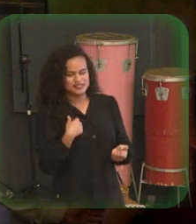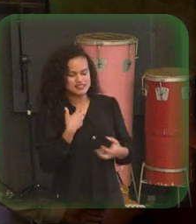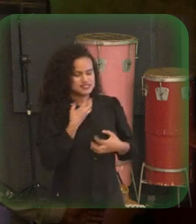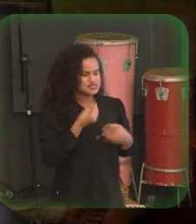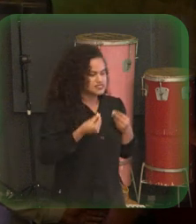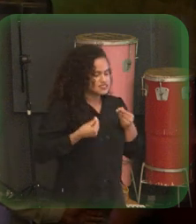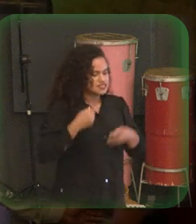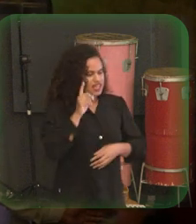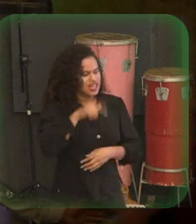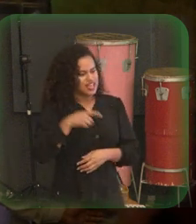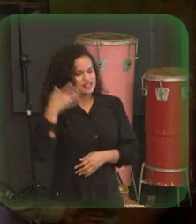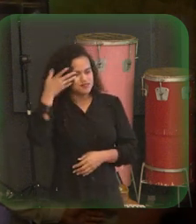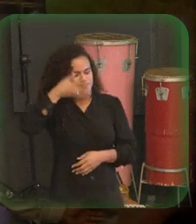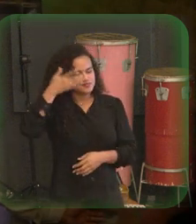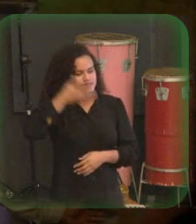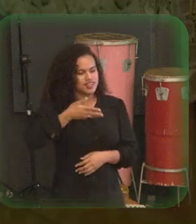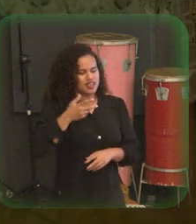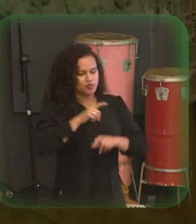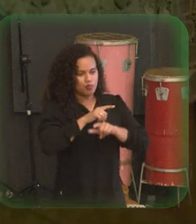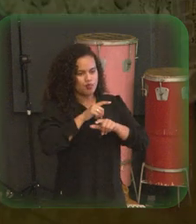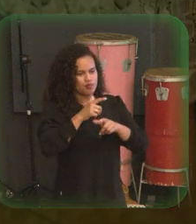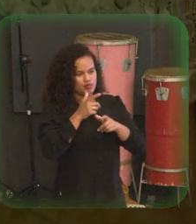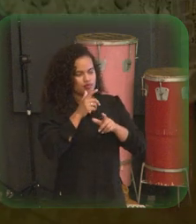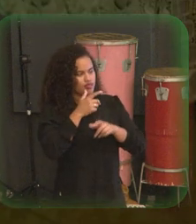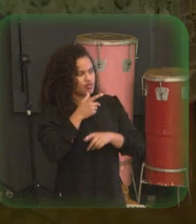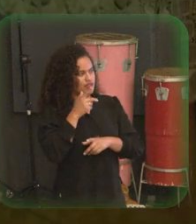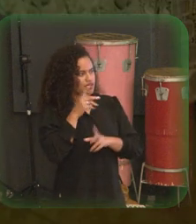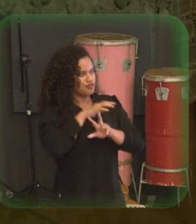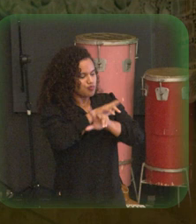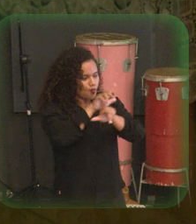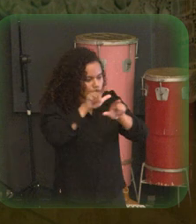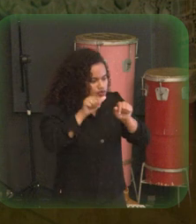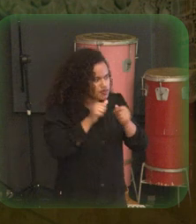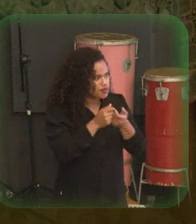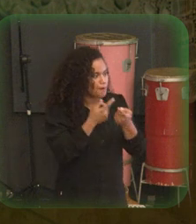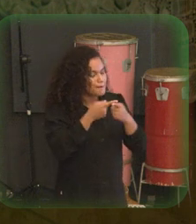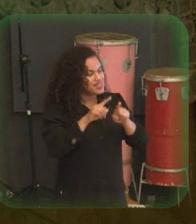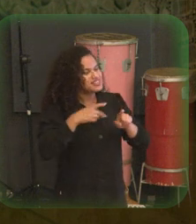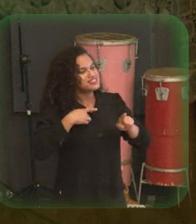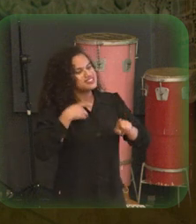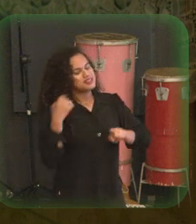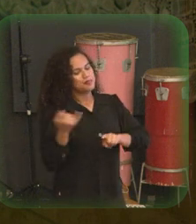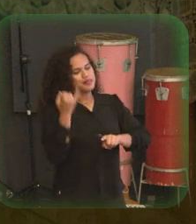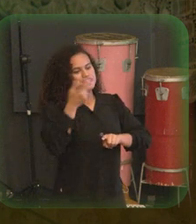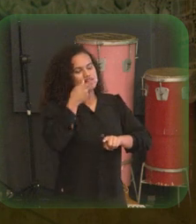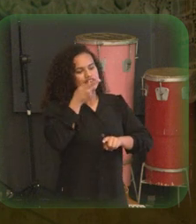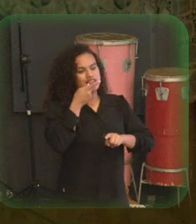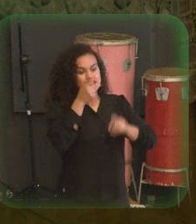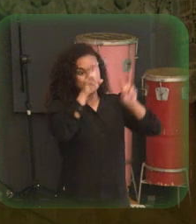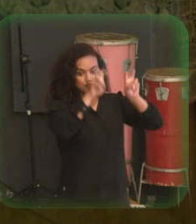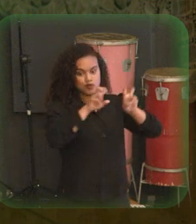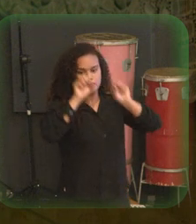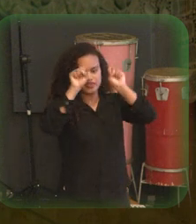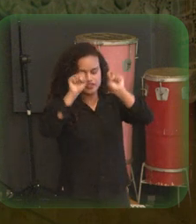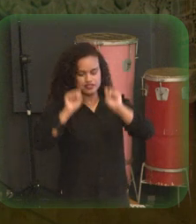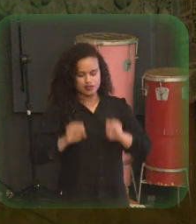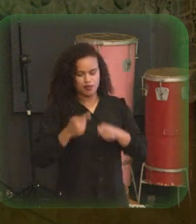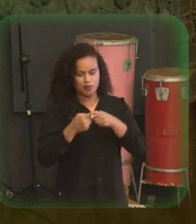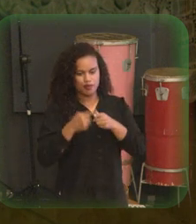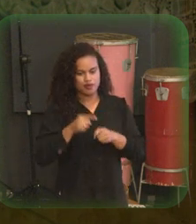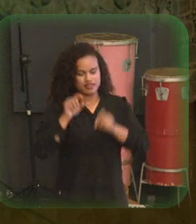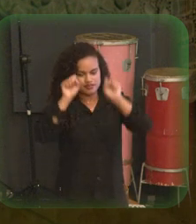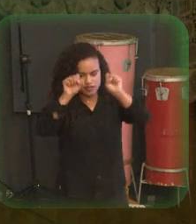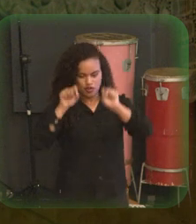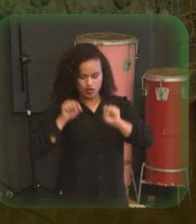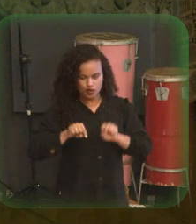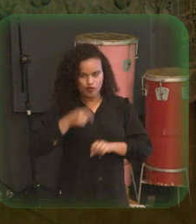exatamente. Mas é interessante lembrar de Xangô, porque Xangô, quando fala, ele solta fogo pela boca. E o fogo que ele solta, portanto,